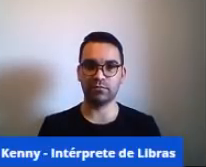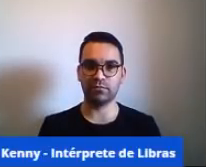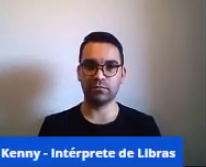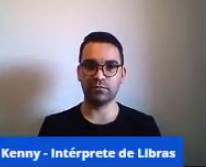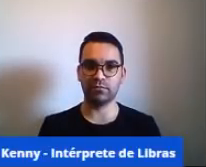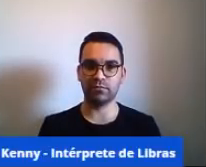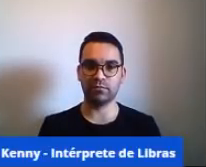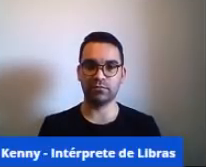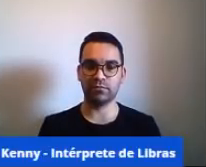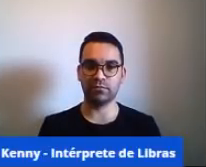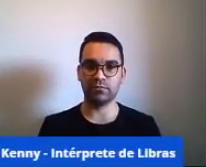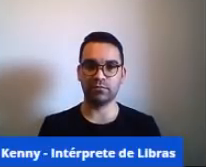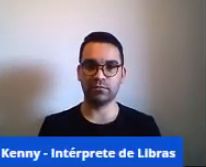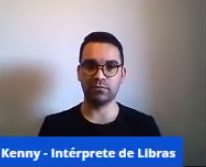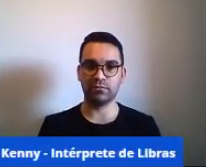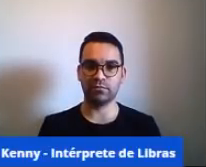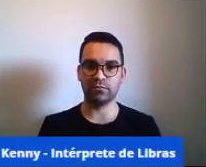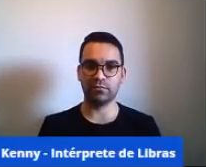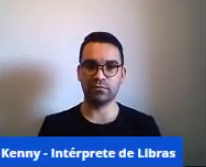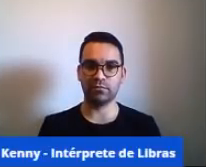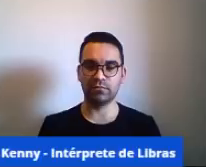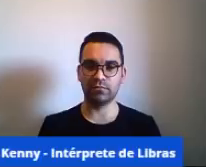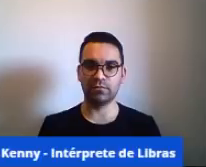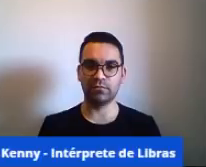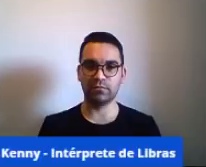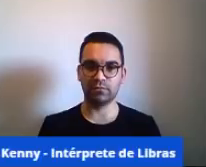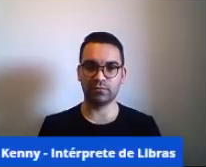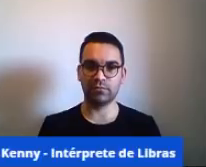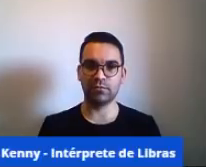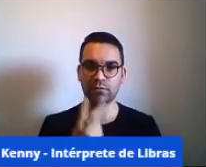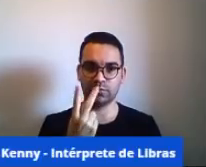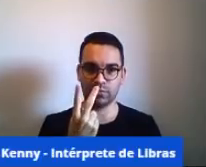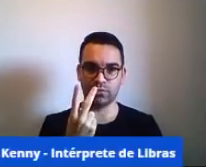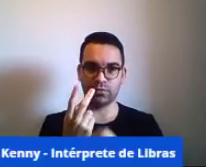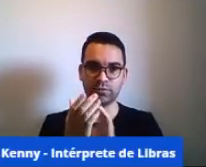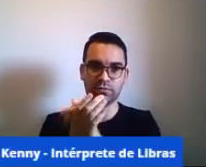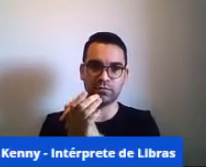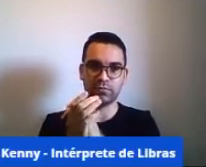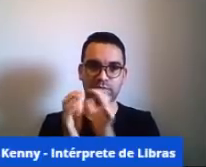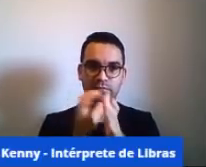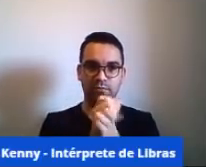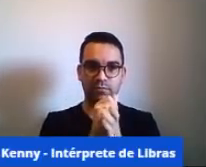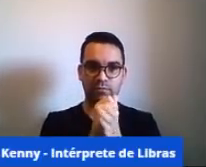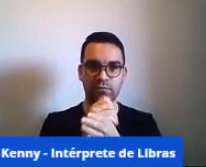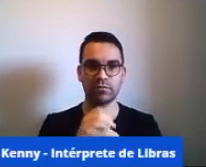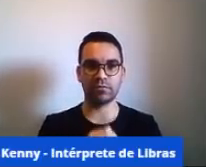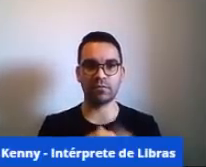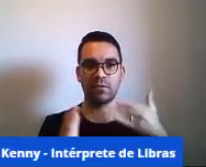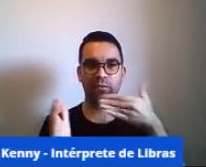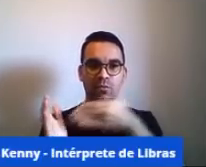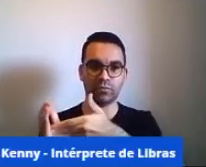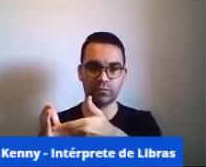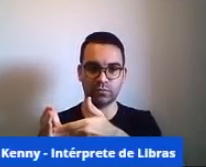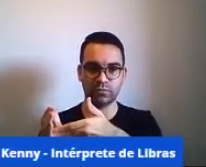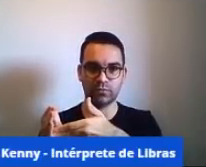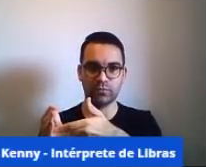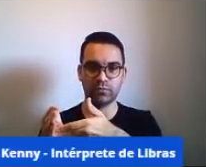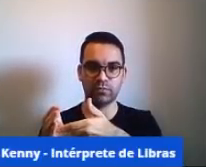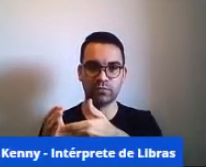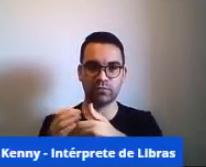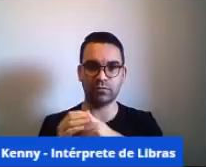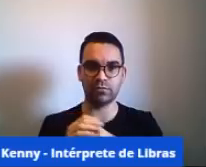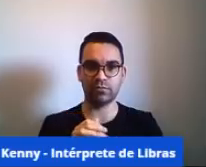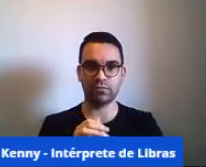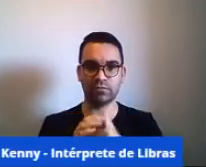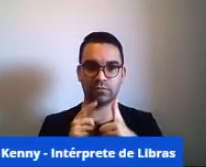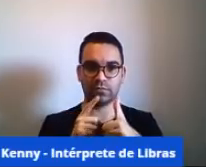Dos dois lados, fazendo movimentos circulares. E por último, higienize as